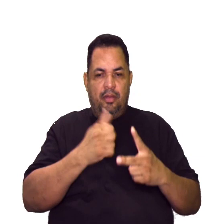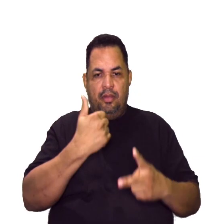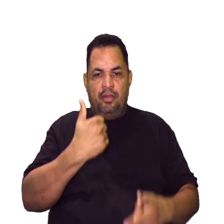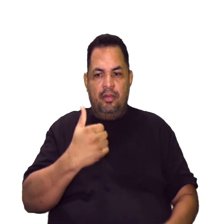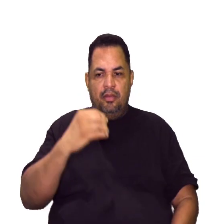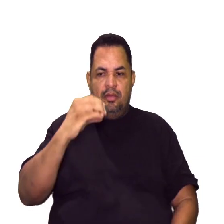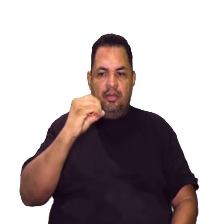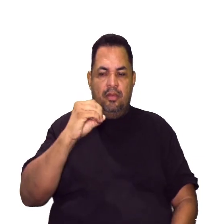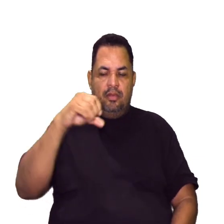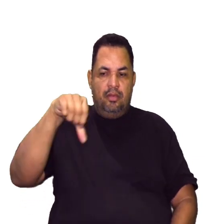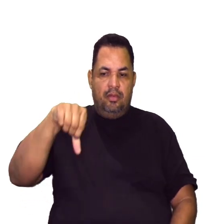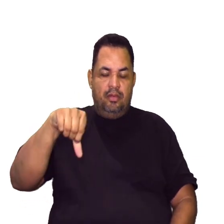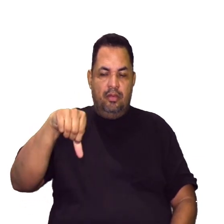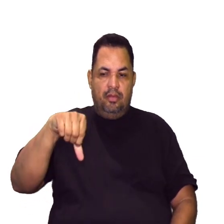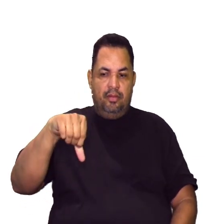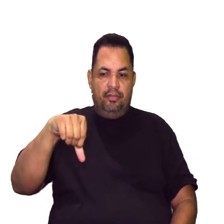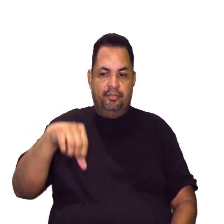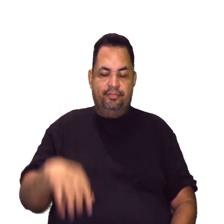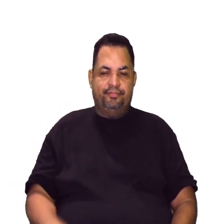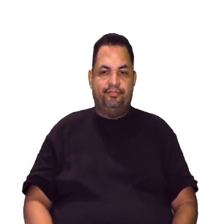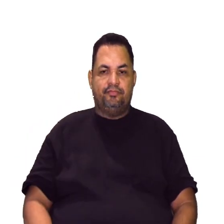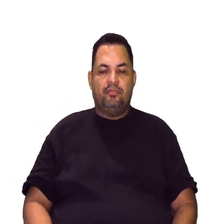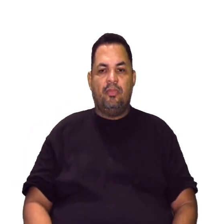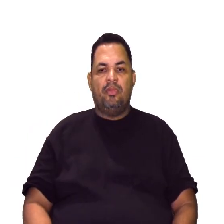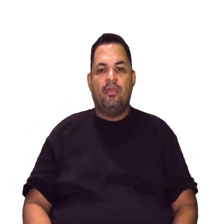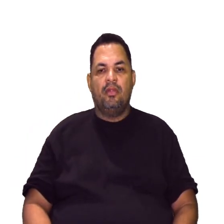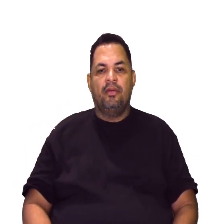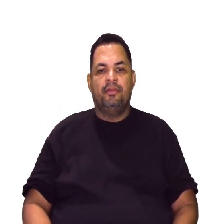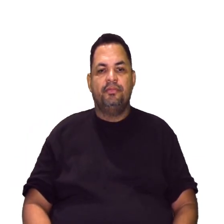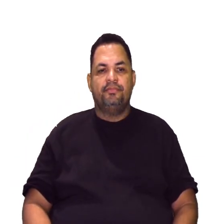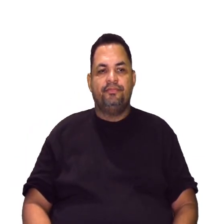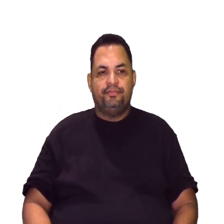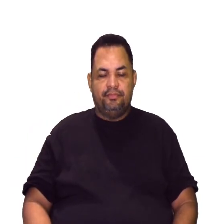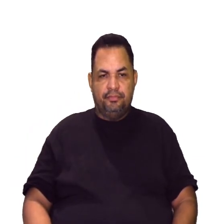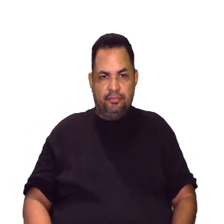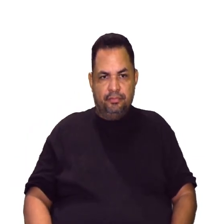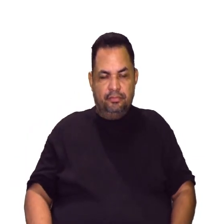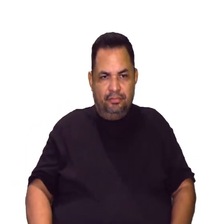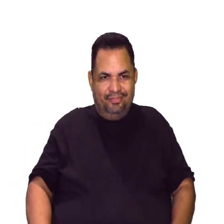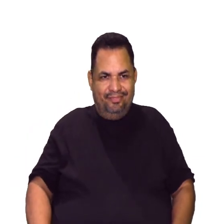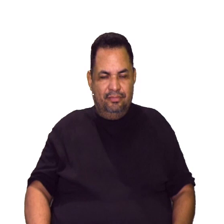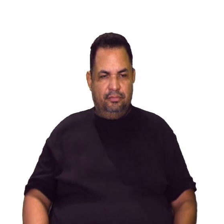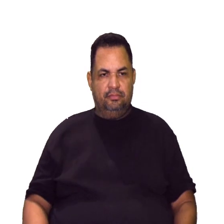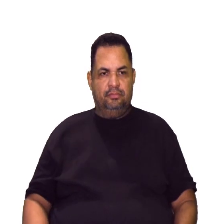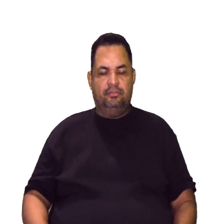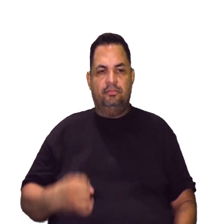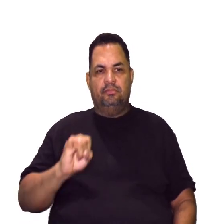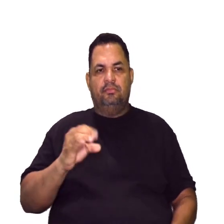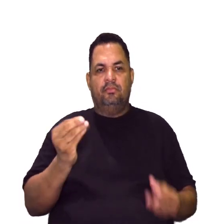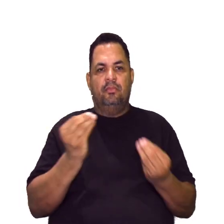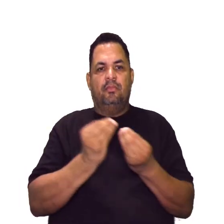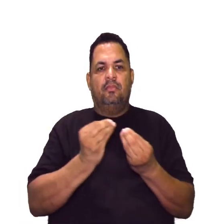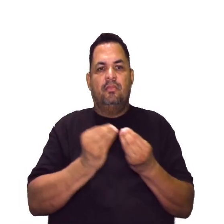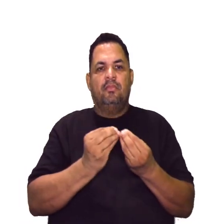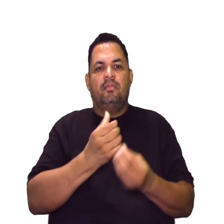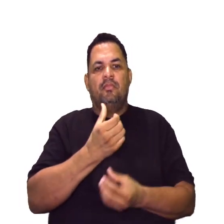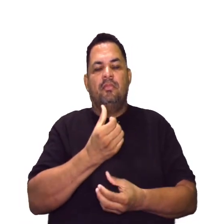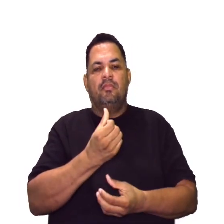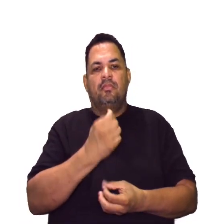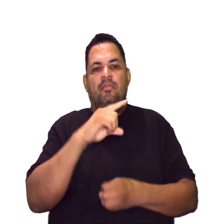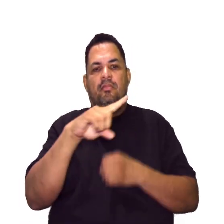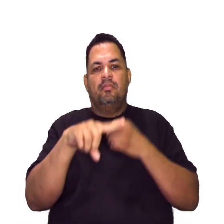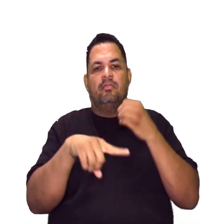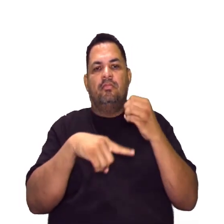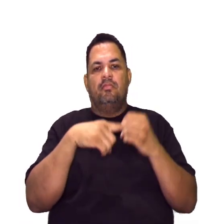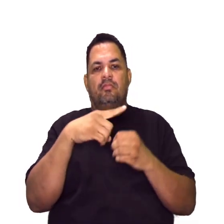109 graus. Tudo bem? Assim sendo, se uma molécula tiver 6